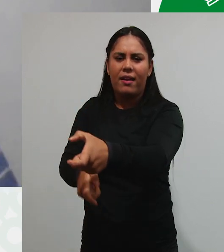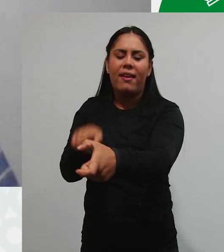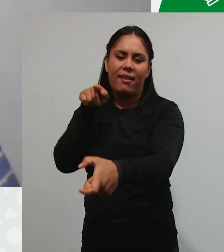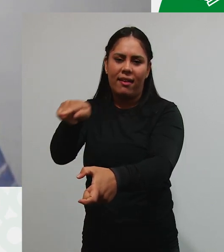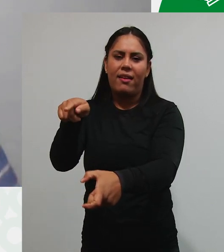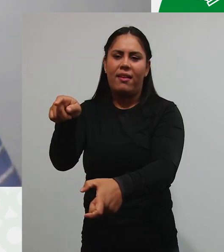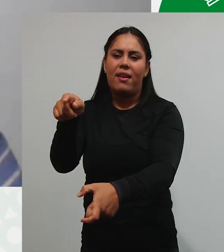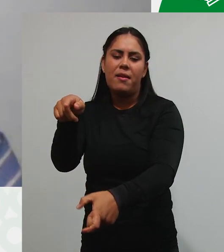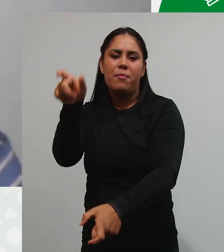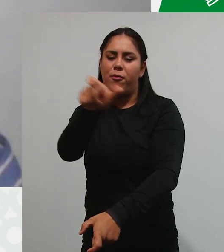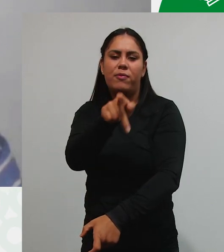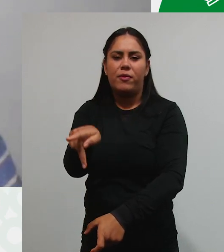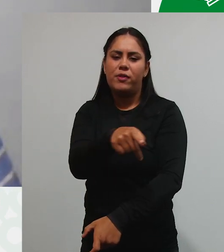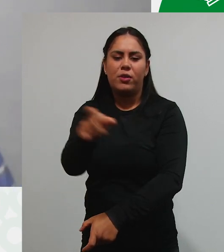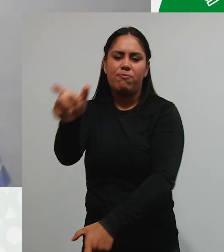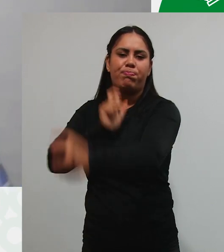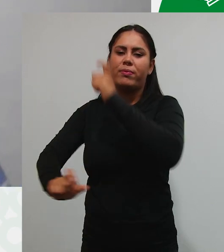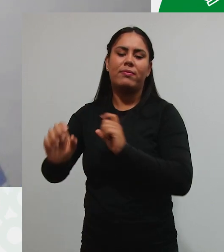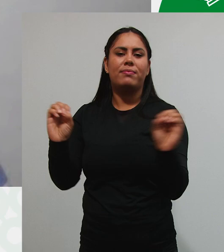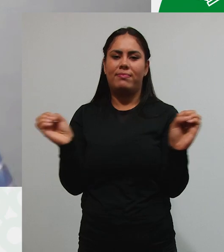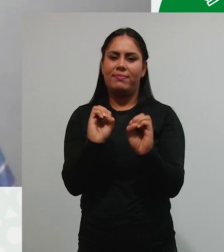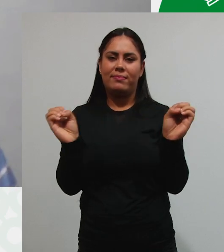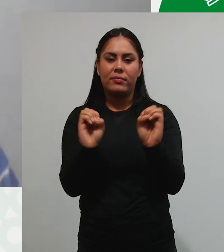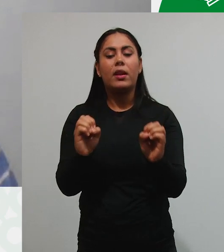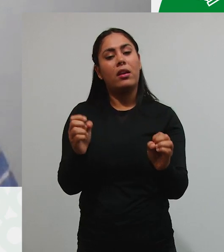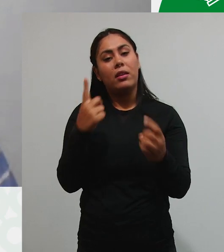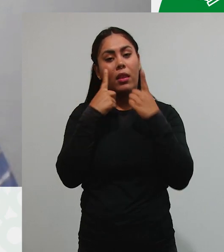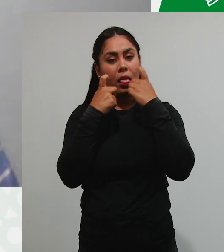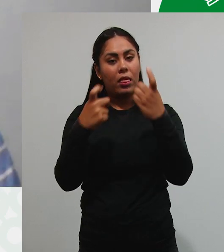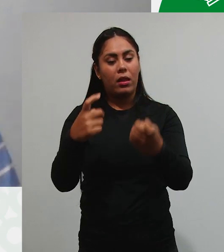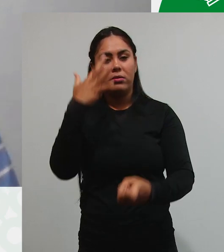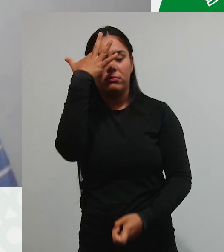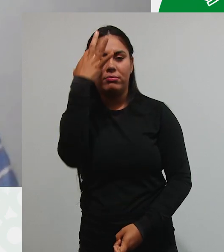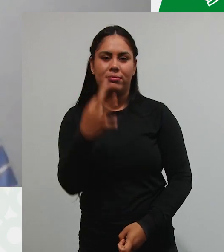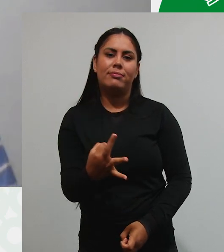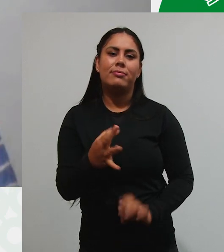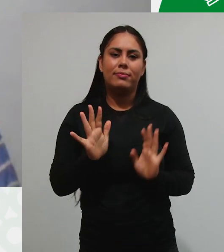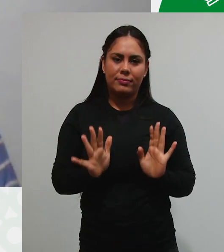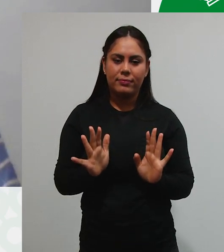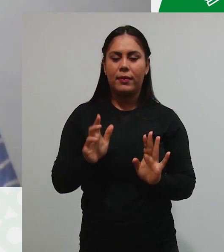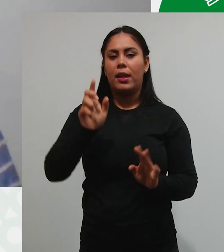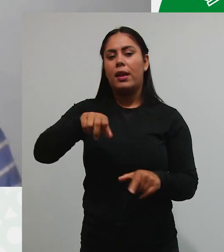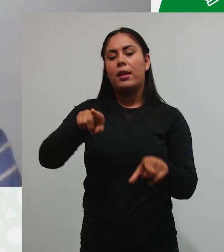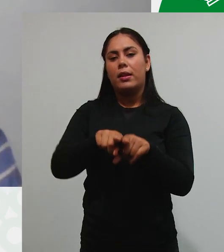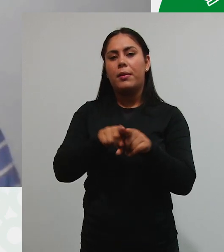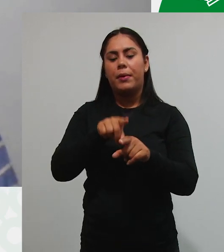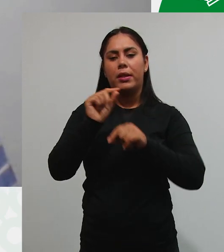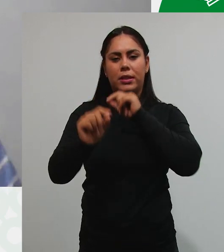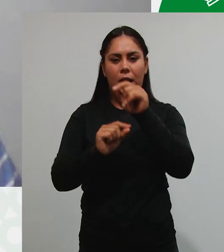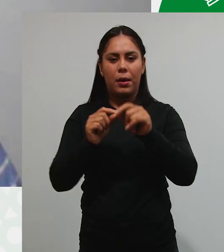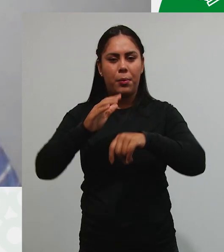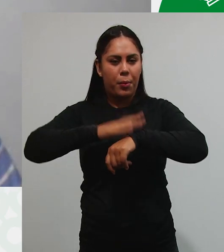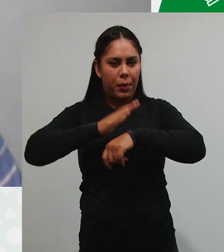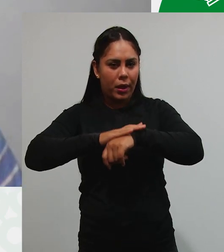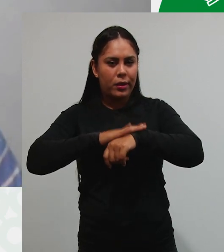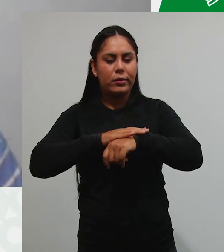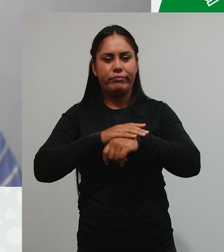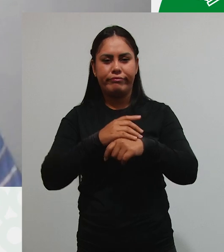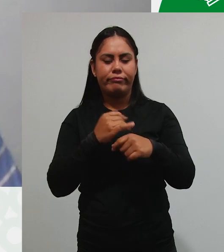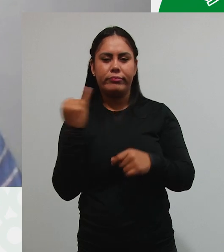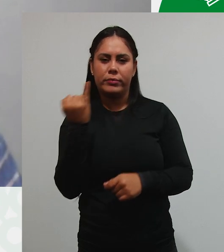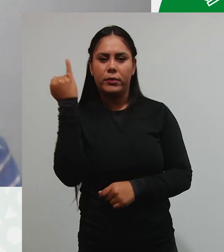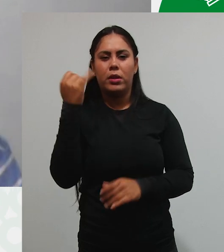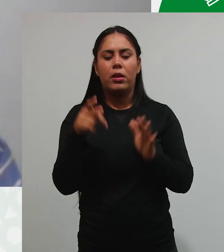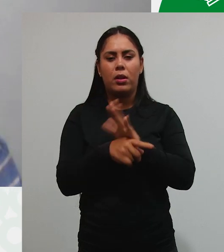violência. E isso é interessante ser compreendido pelos professores. Aí nós saímos de uma situação muito importante que o Rubem Alves